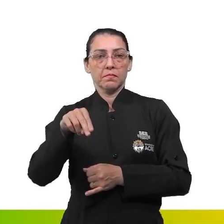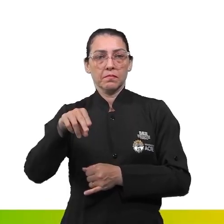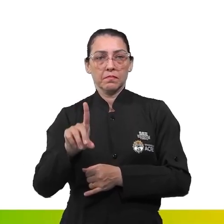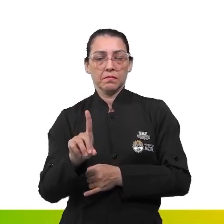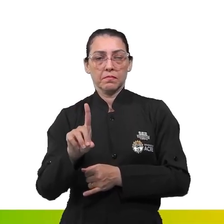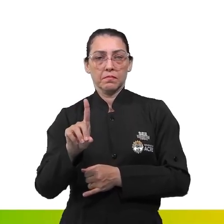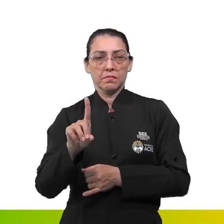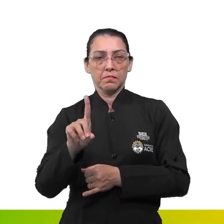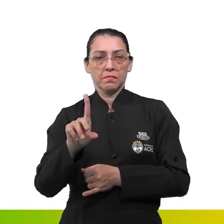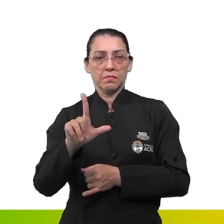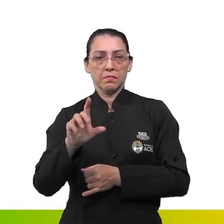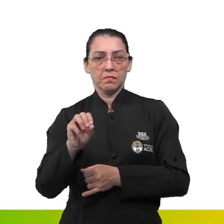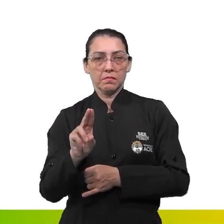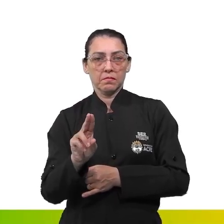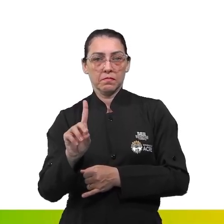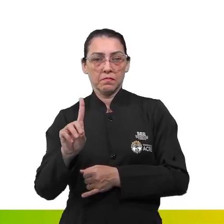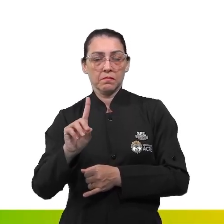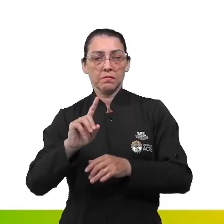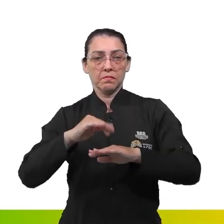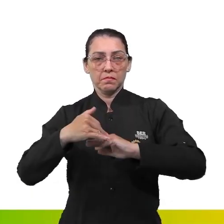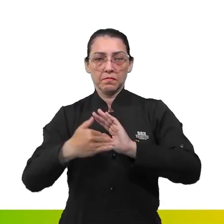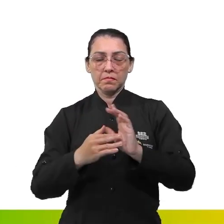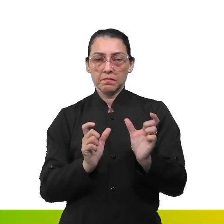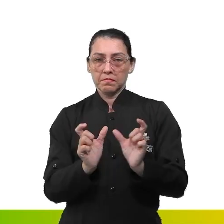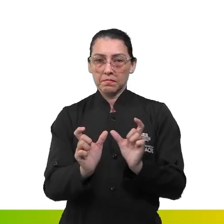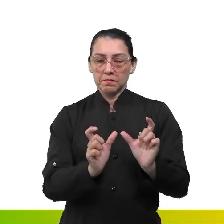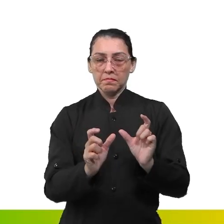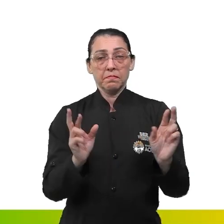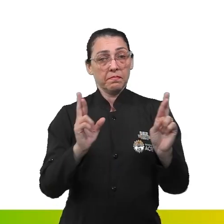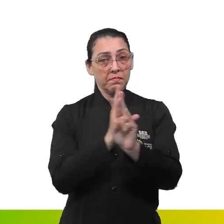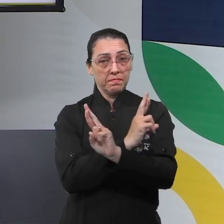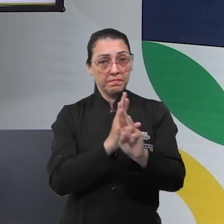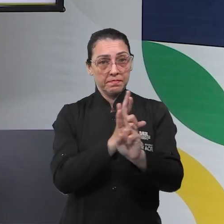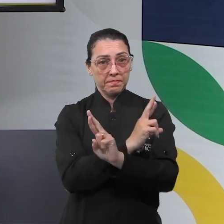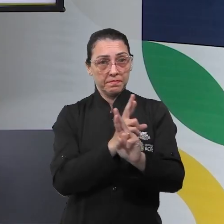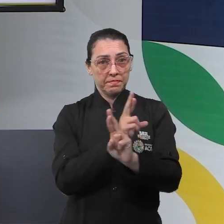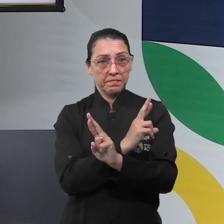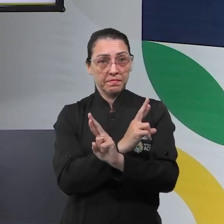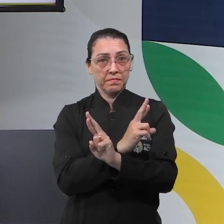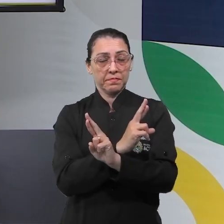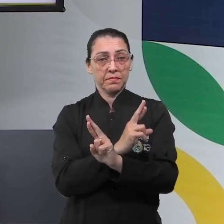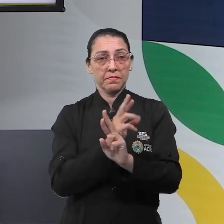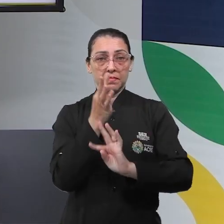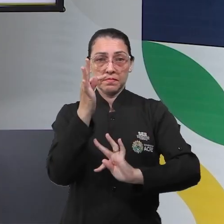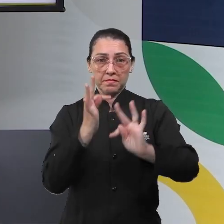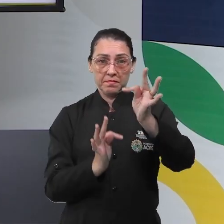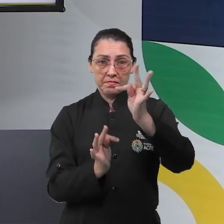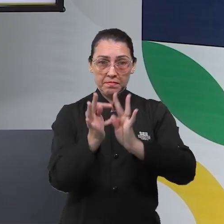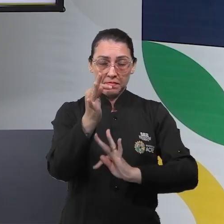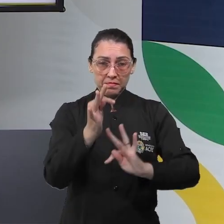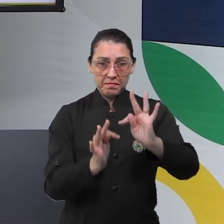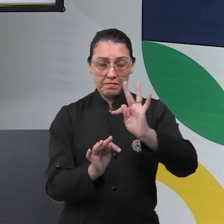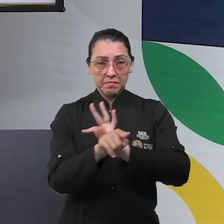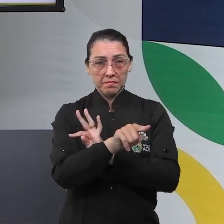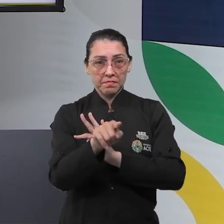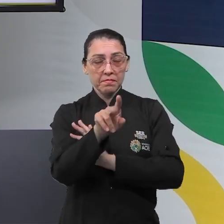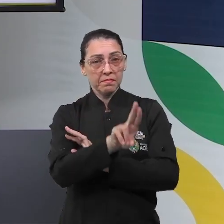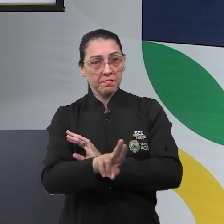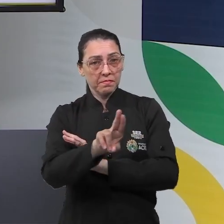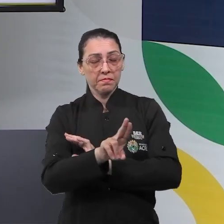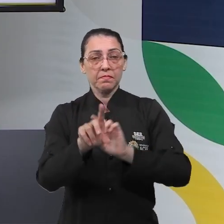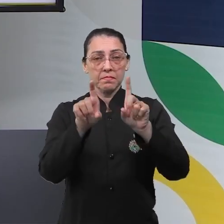vocês podem perceber que todas essas palavras elas estão relacionadas ao ramo da tecnologia. Você que